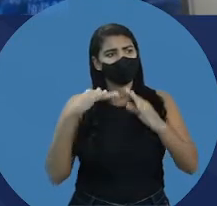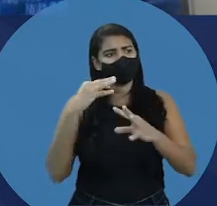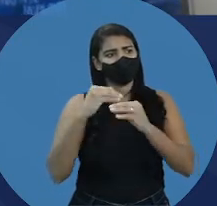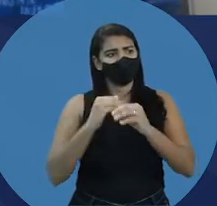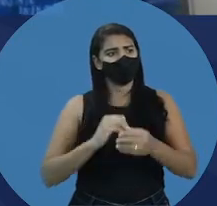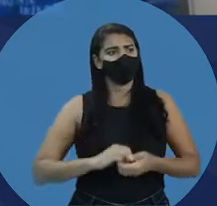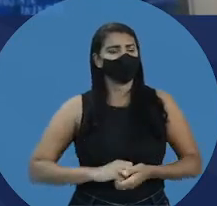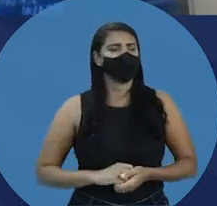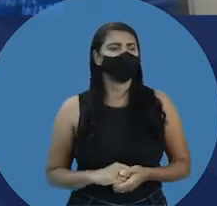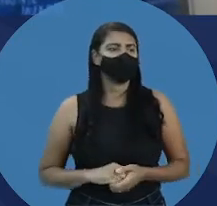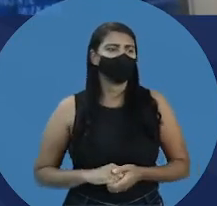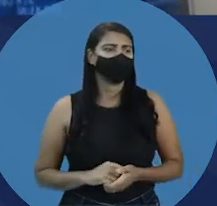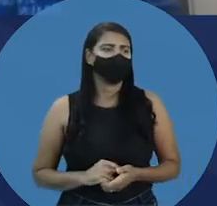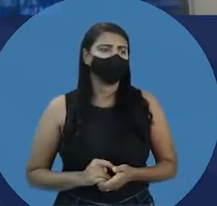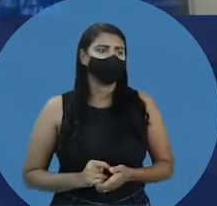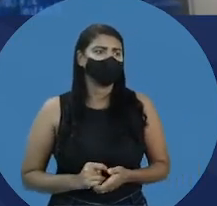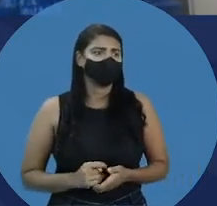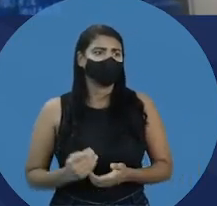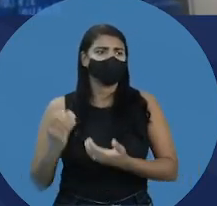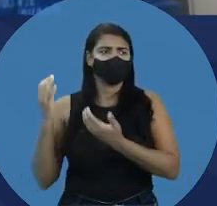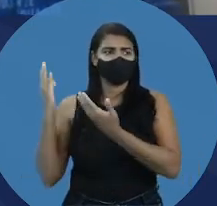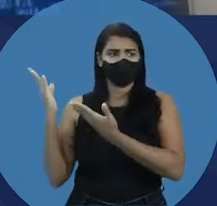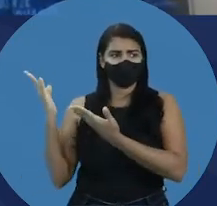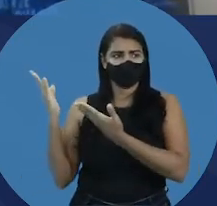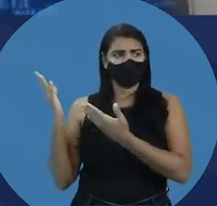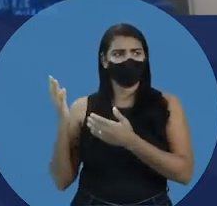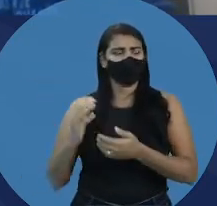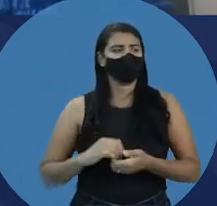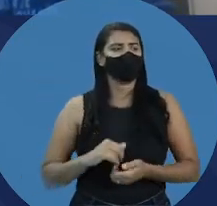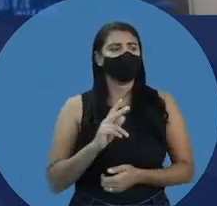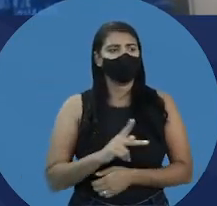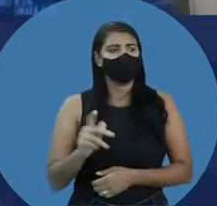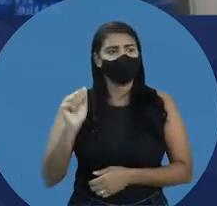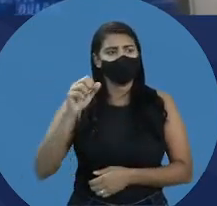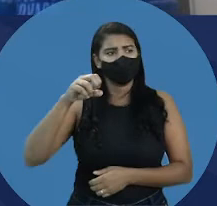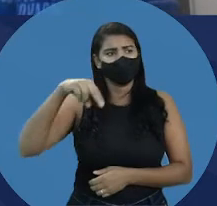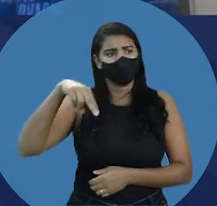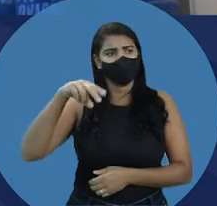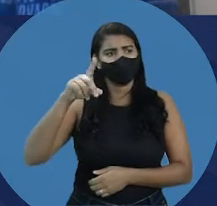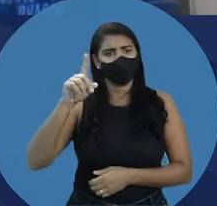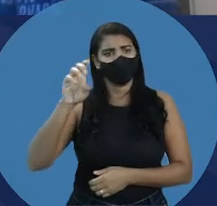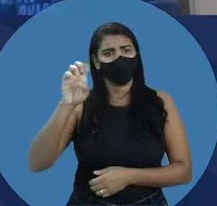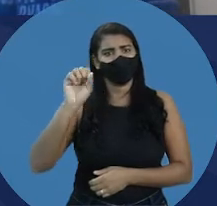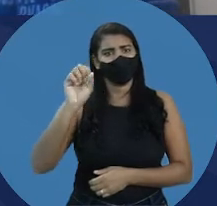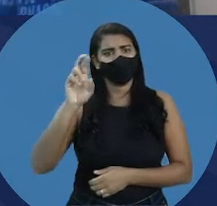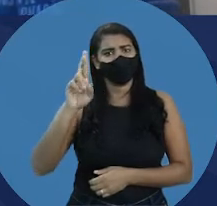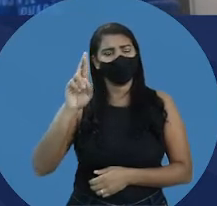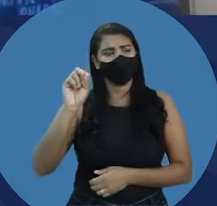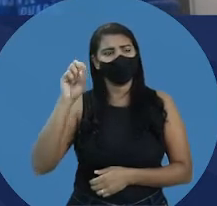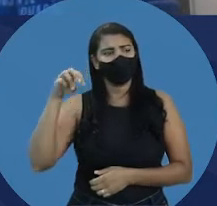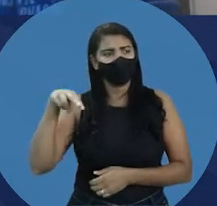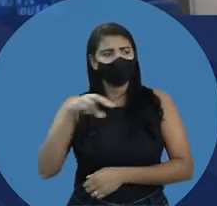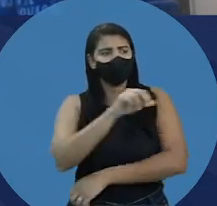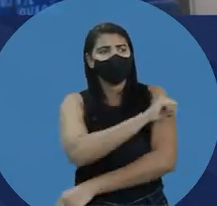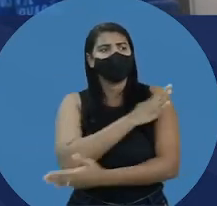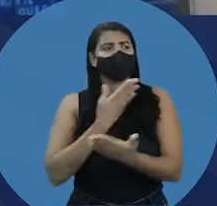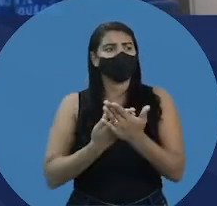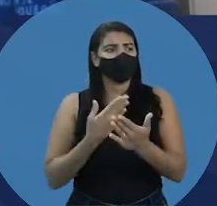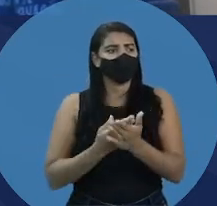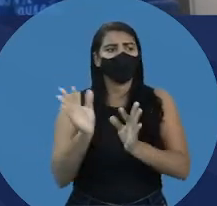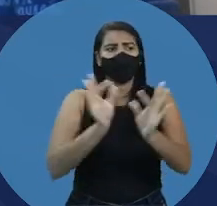O que eu posso dizer do teu trabalho, Anderson, professor Anderson e os alunos, é um trabalho muito bem